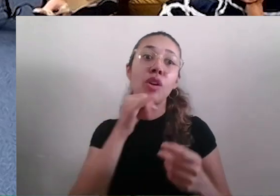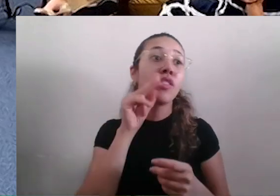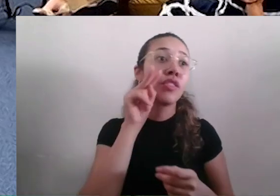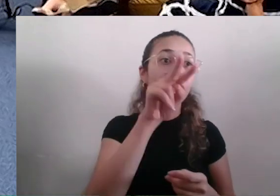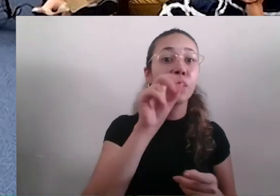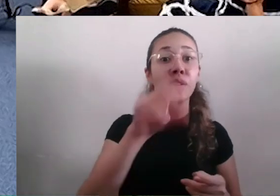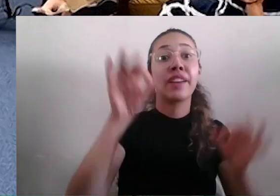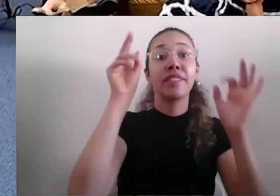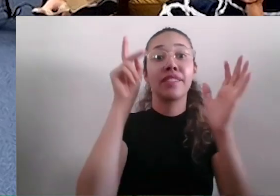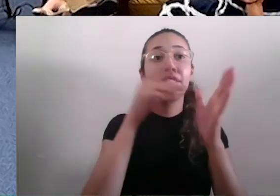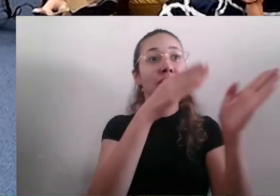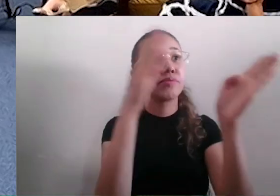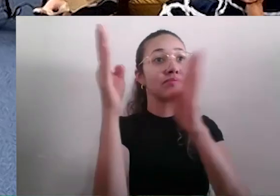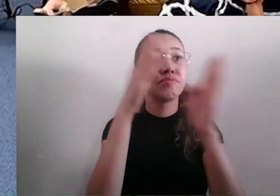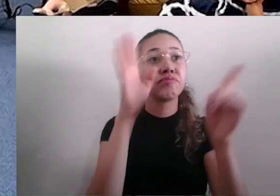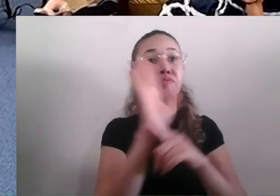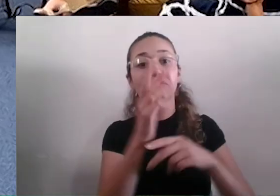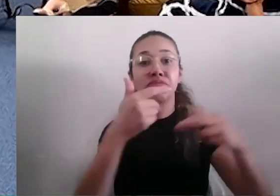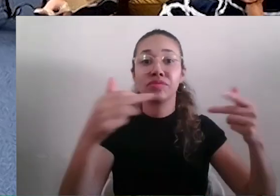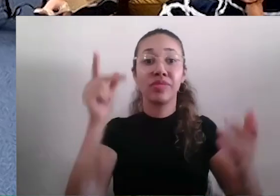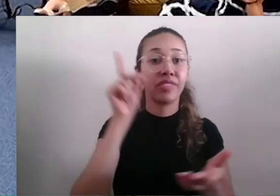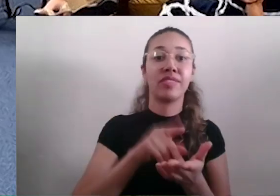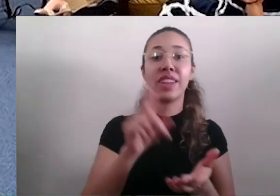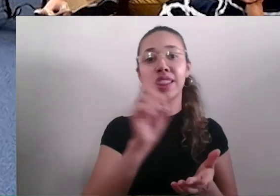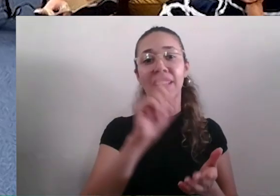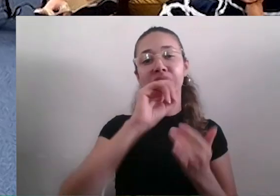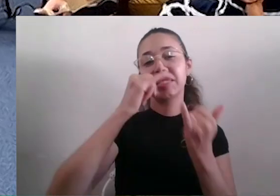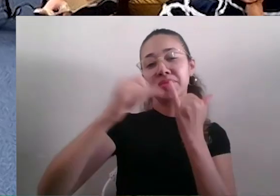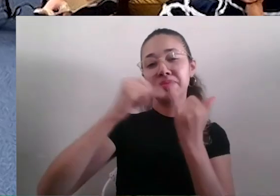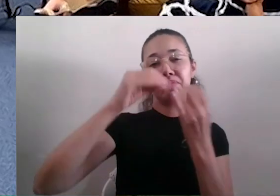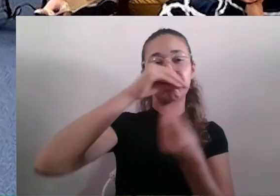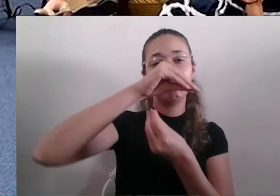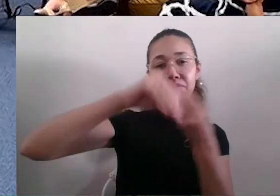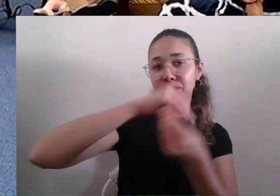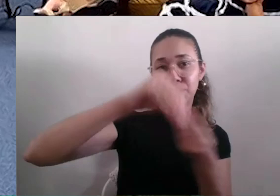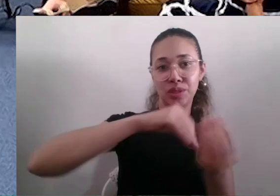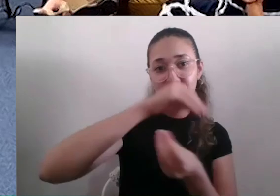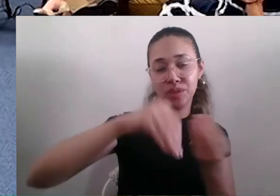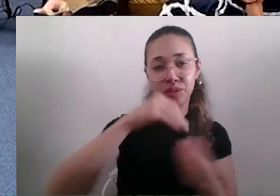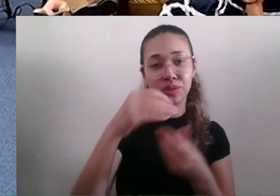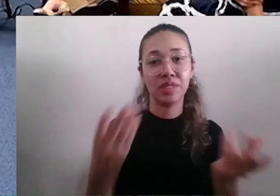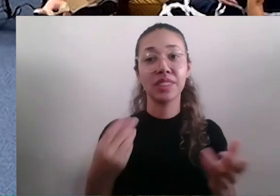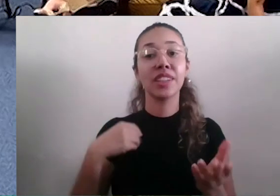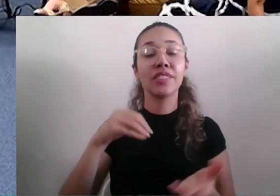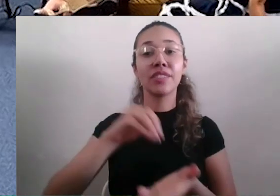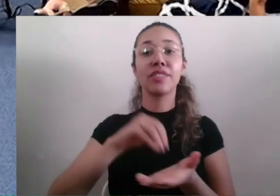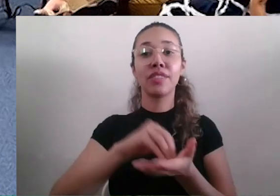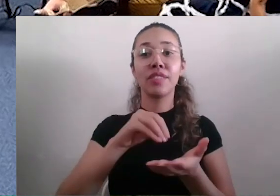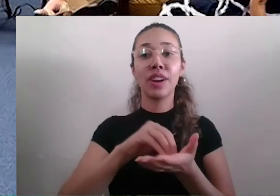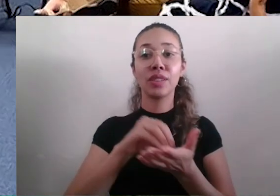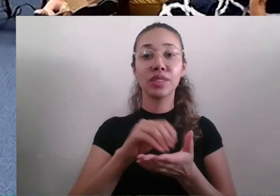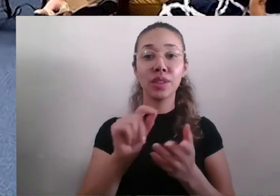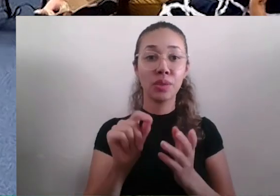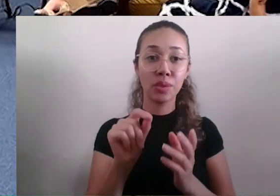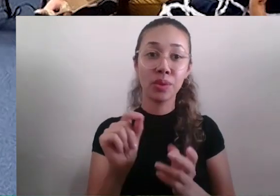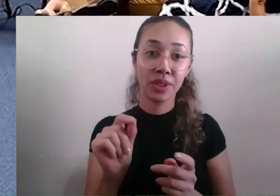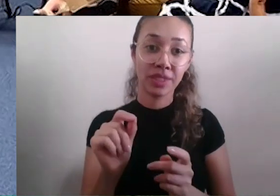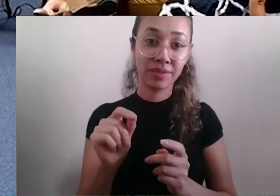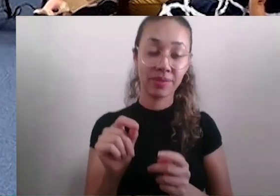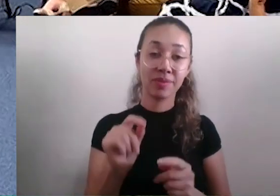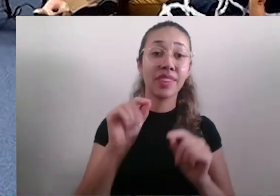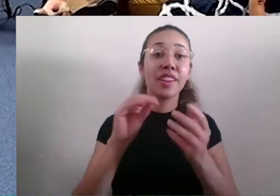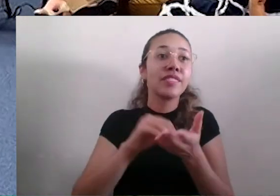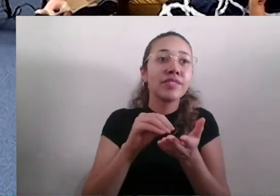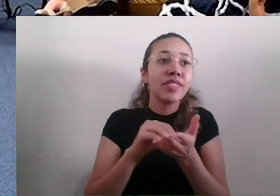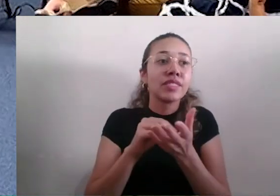ficção eh e e e e sempre falta Esse aspecto eh eh mais